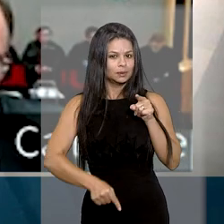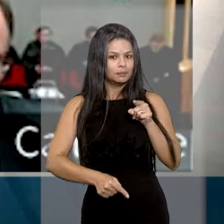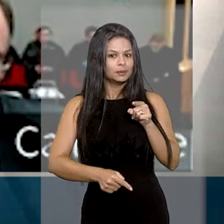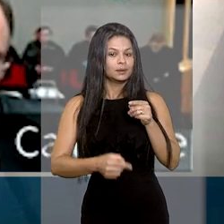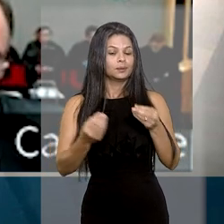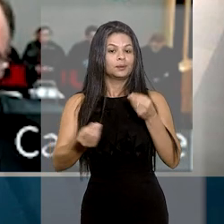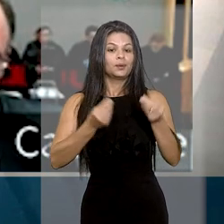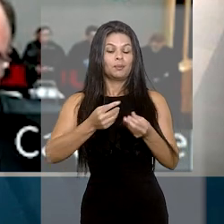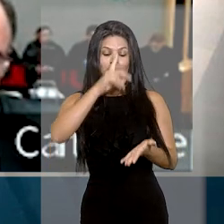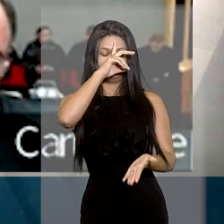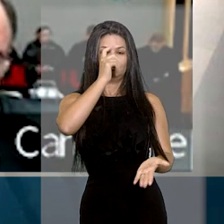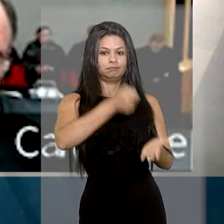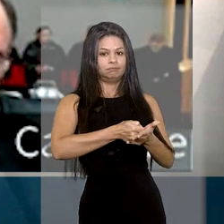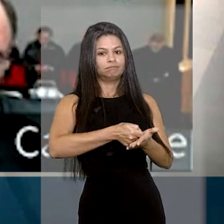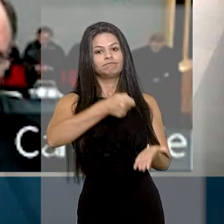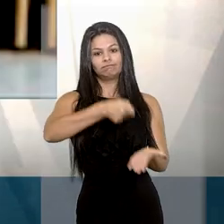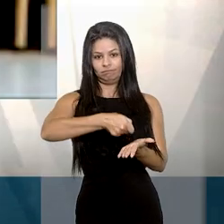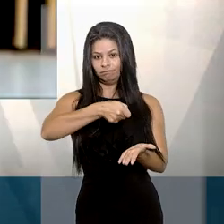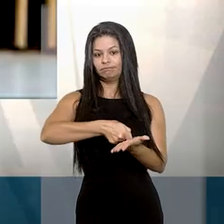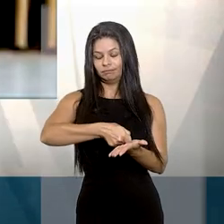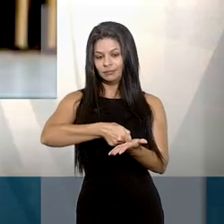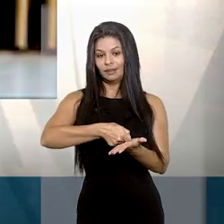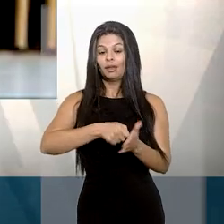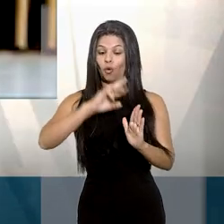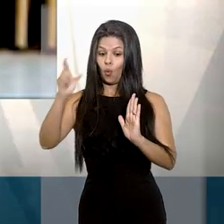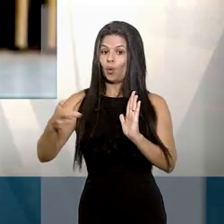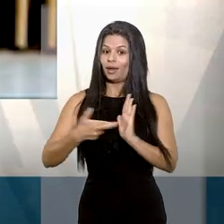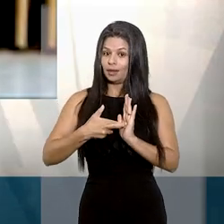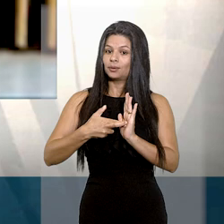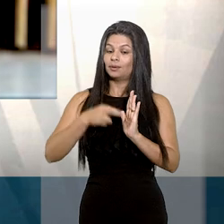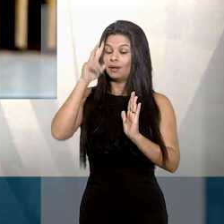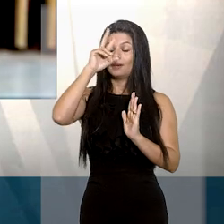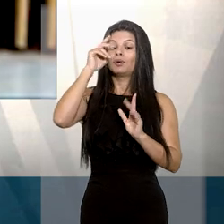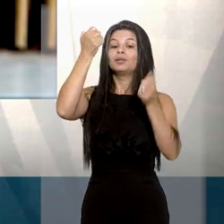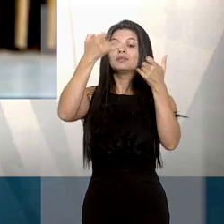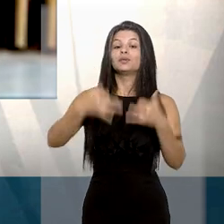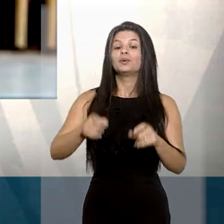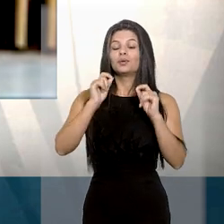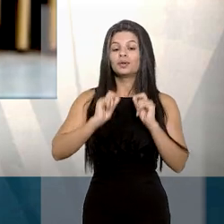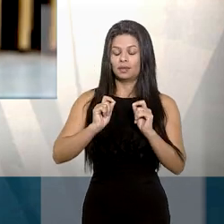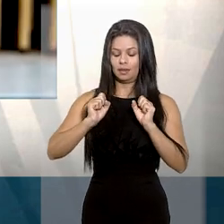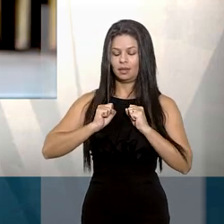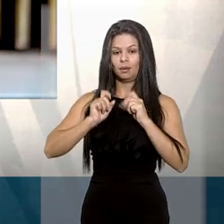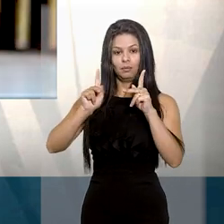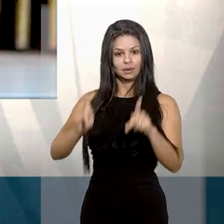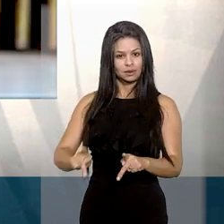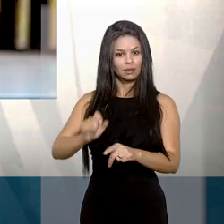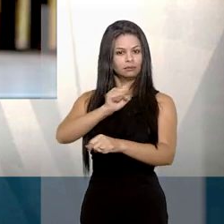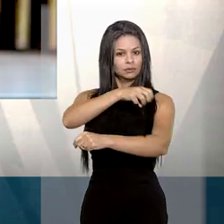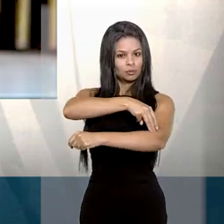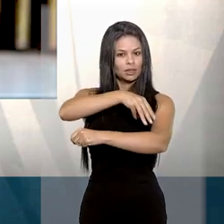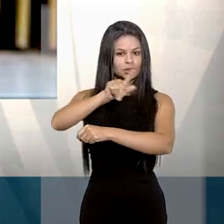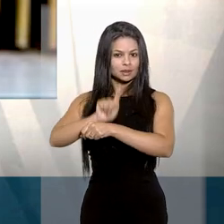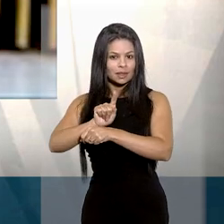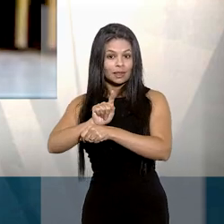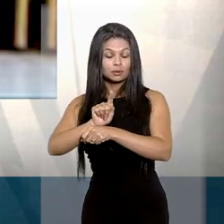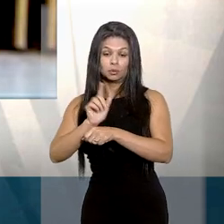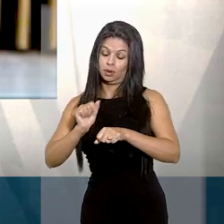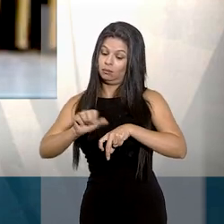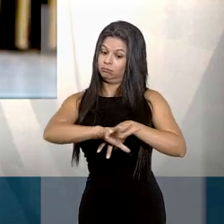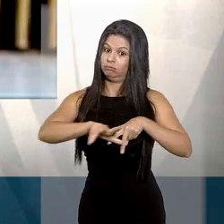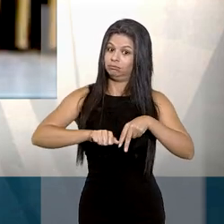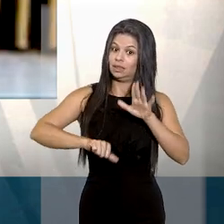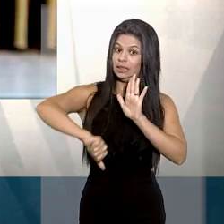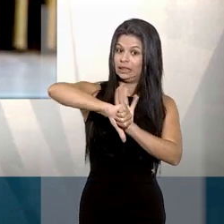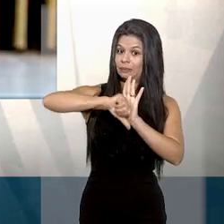específica da decisão condenatória o relator lembrou que permitir a aposentadoria voluntária de um magistrado suspeito de praticar